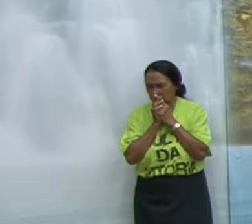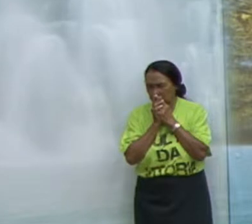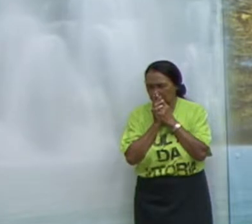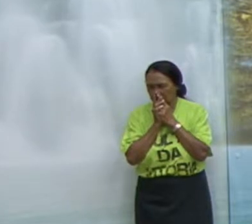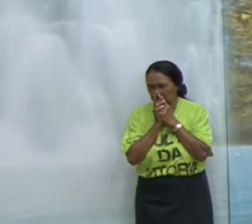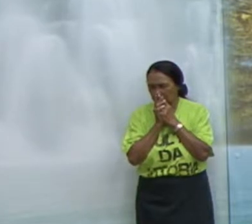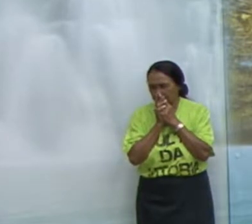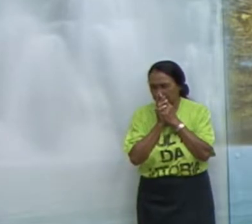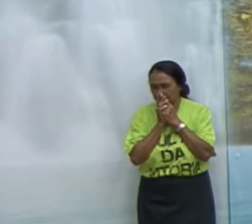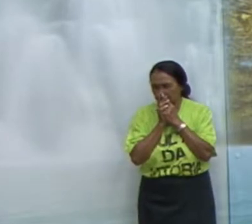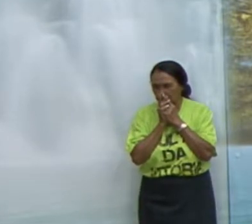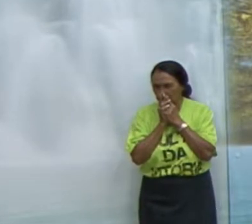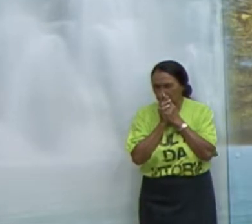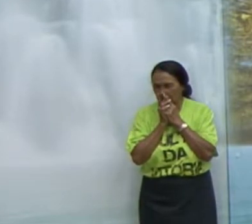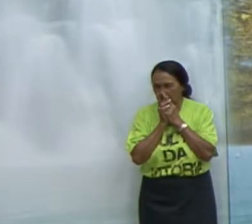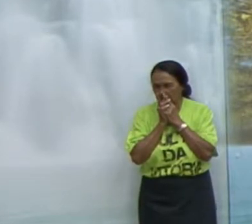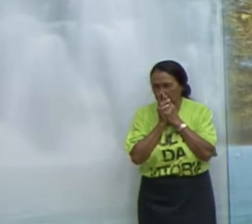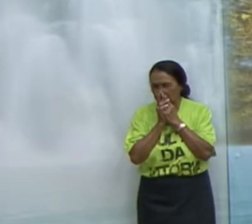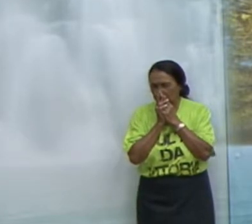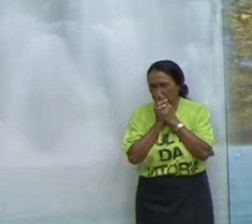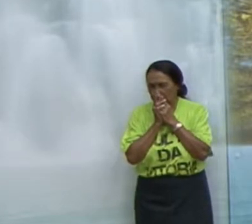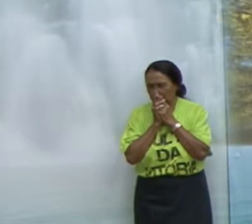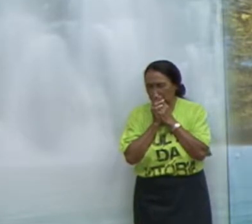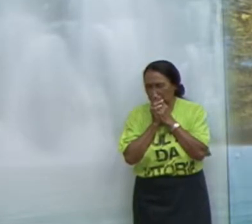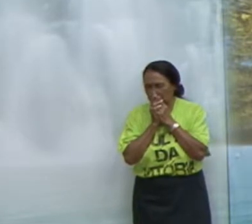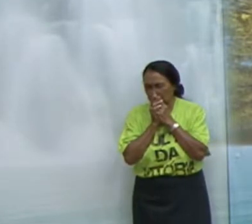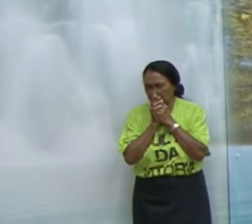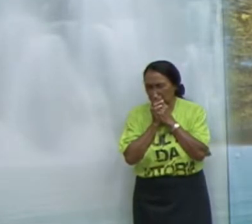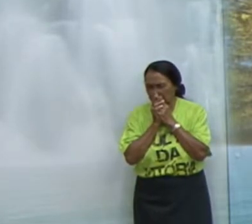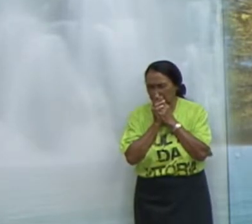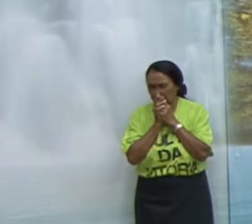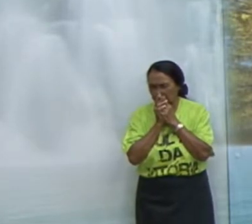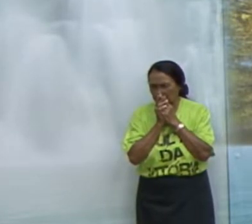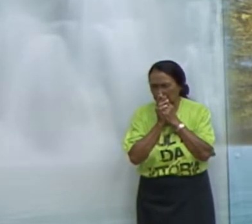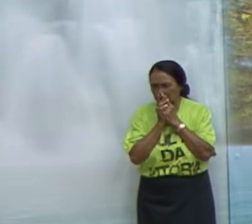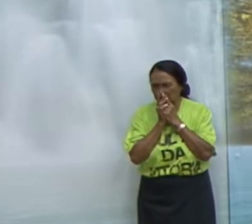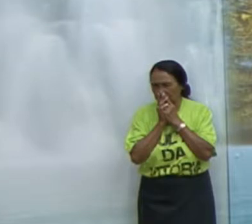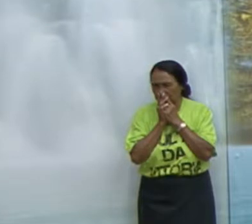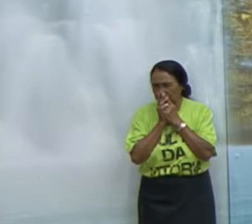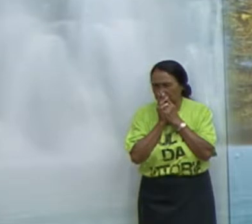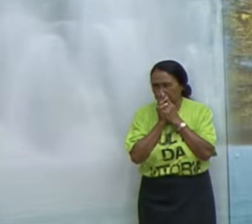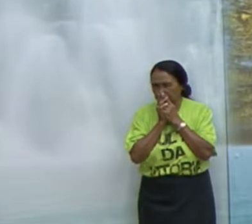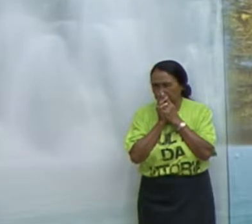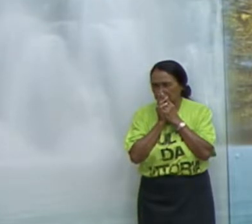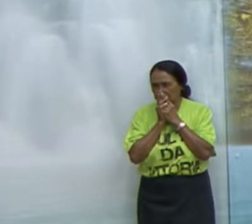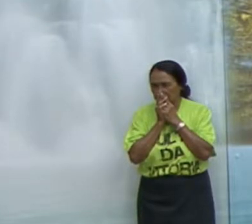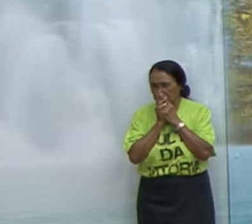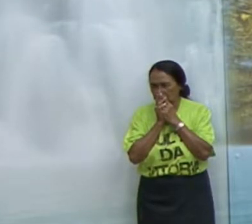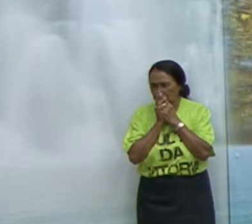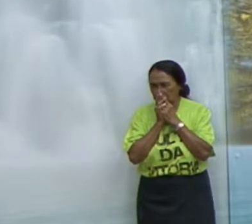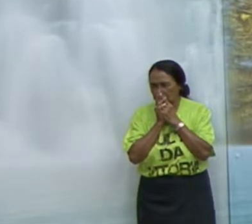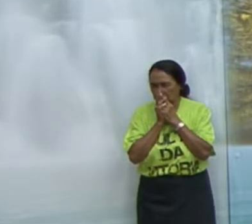contra as forças invisíveis que nos cercam. A Bíblia diz que Satanás brama como um